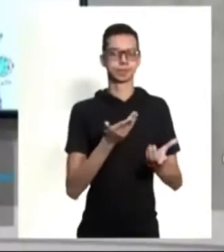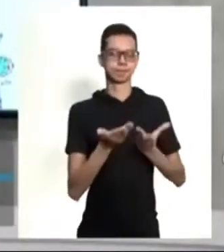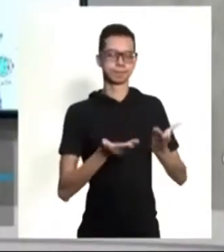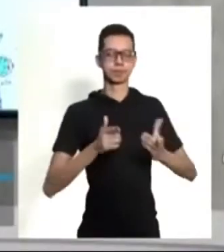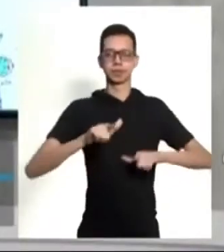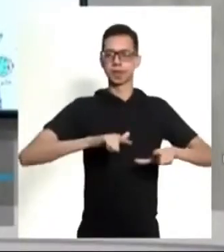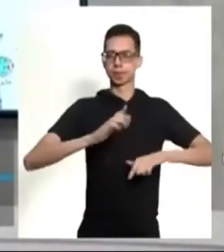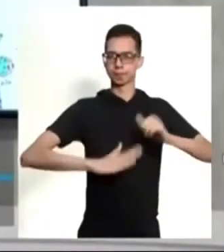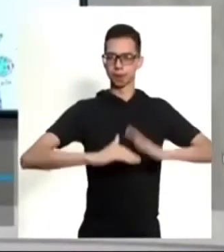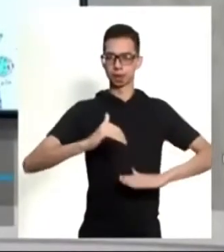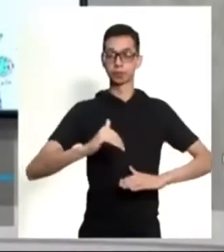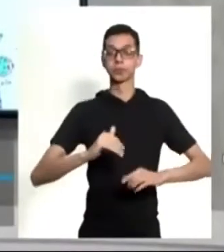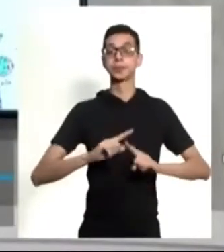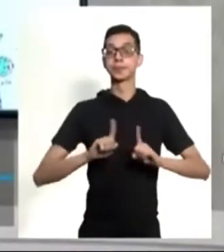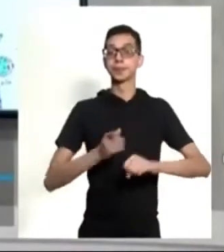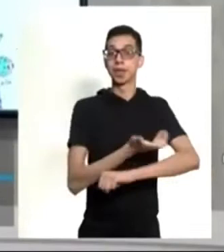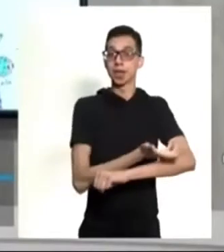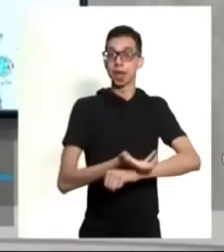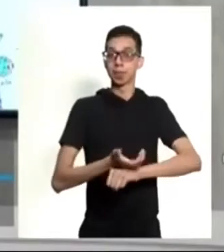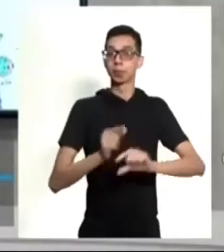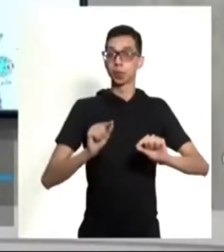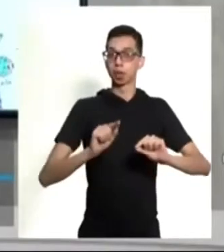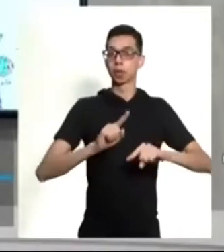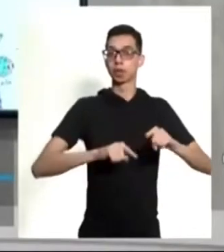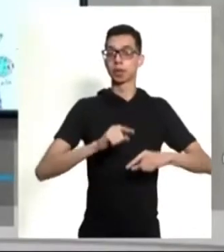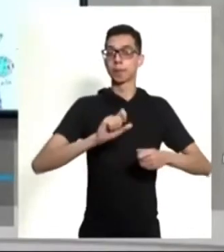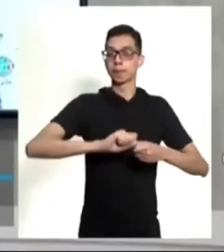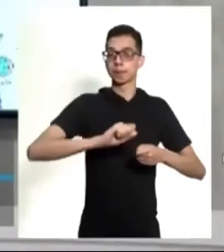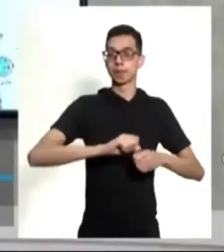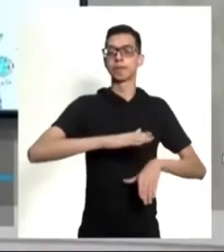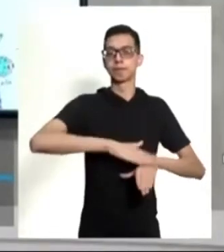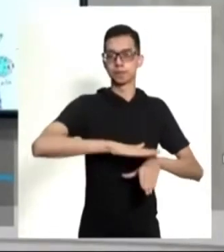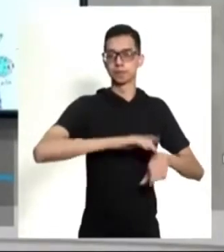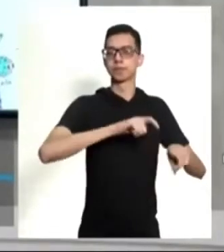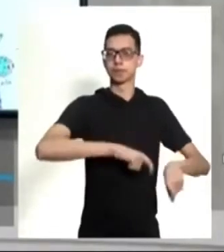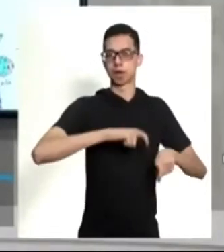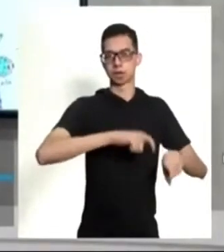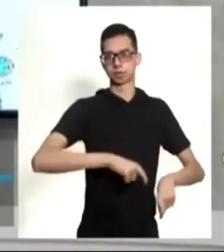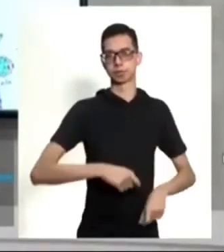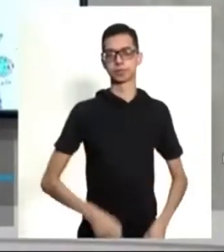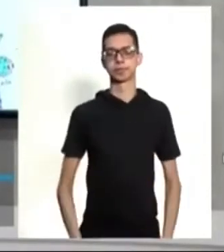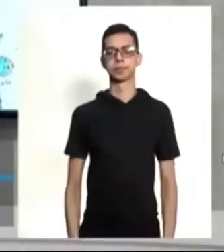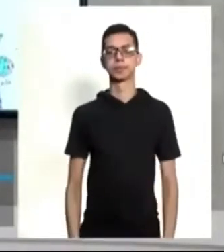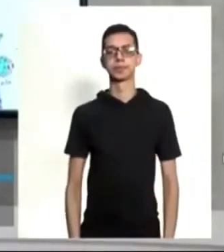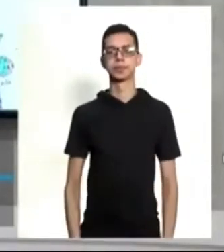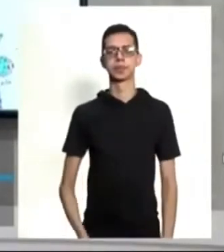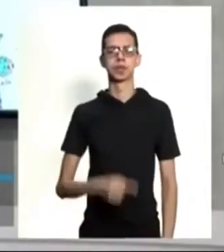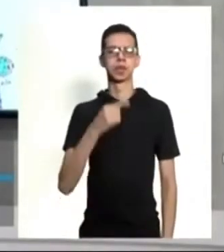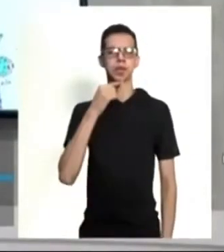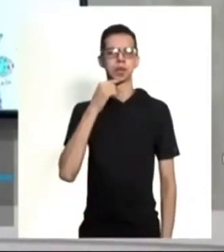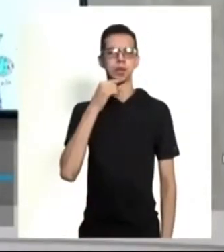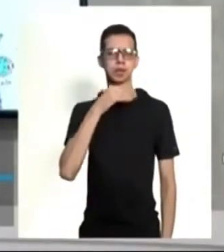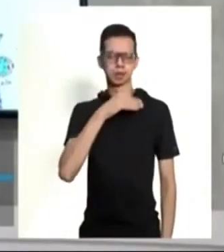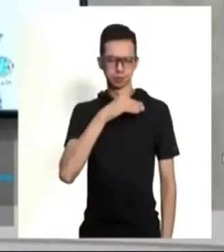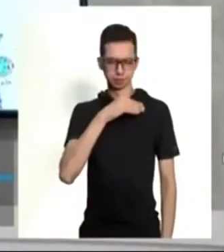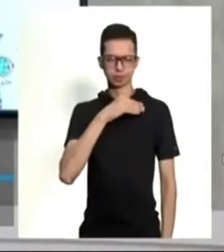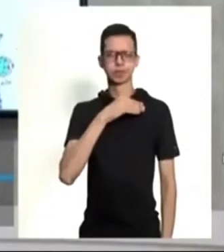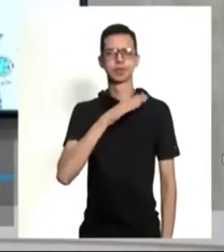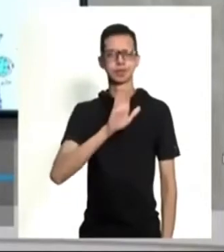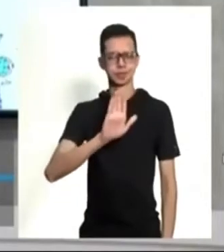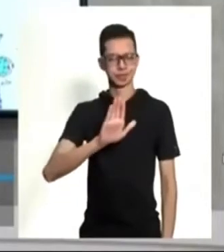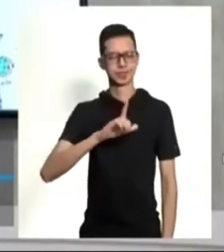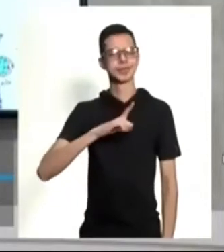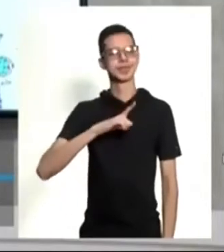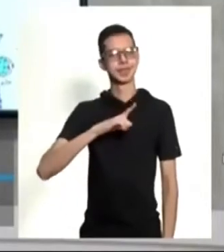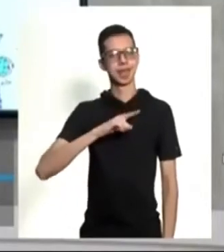características ligadas ao setor primário, à produção de matéria-prima. Claro, né? Existem atividades